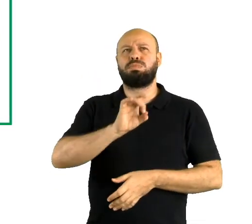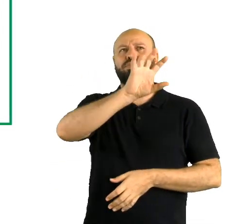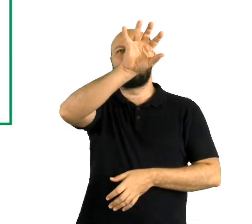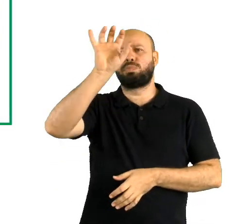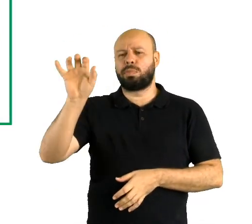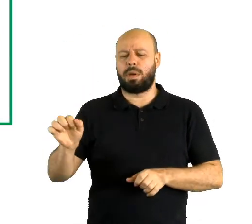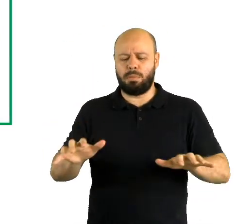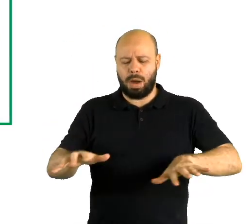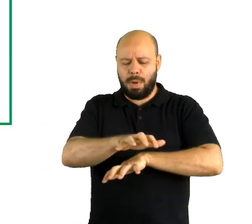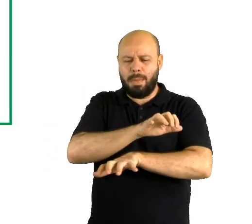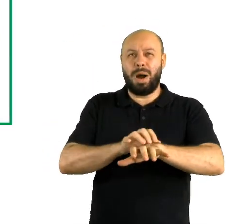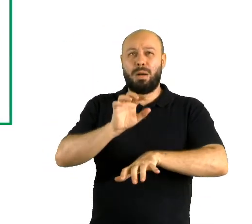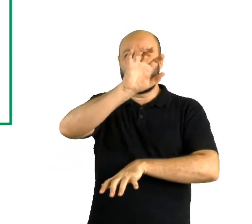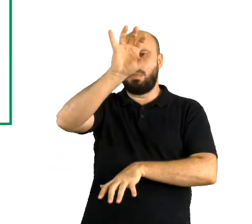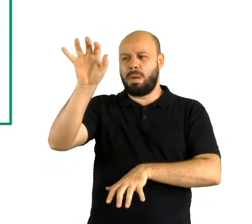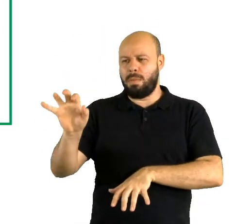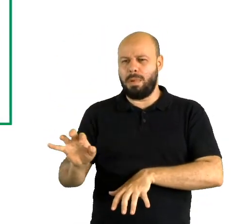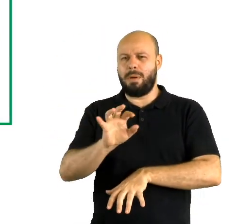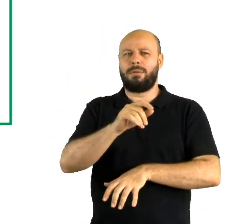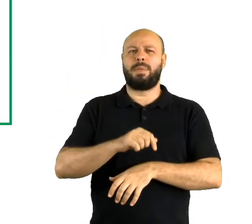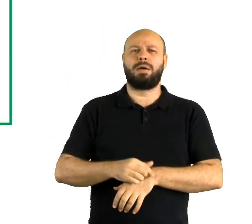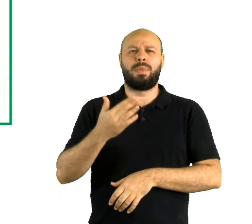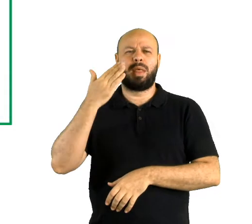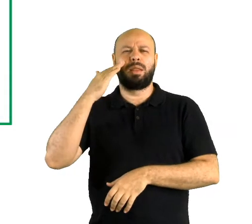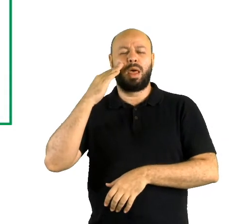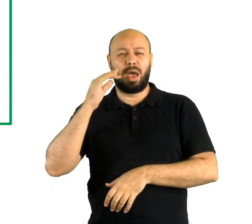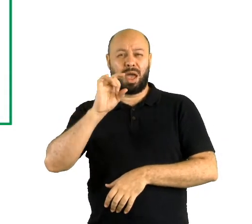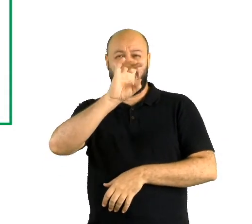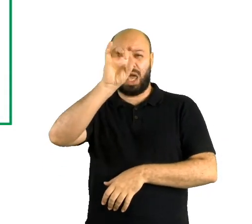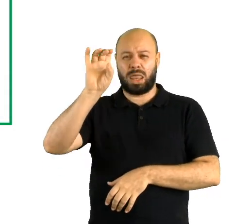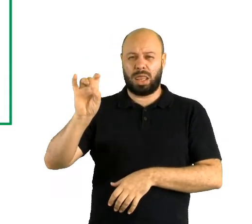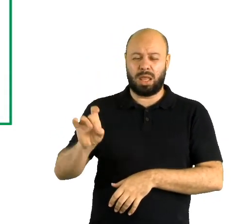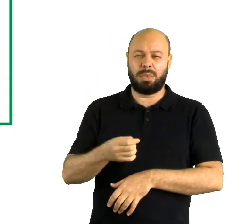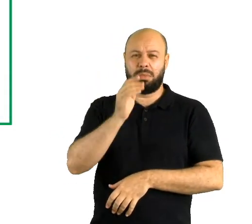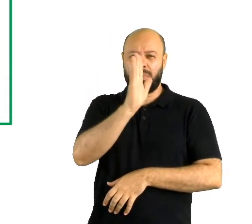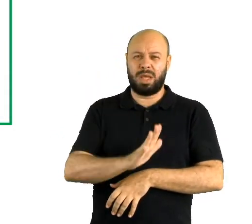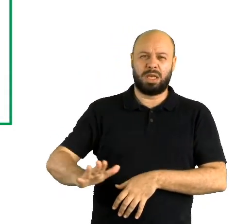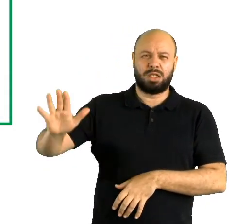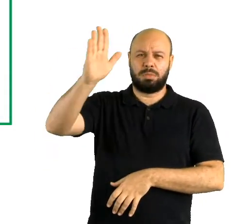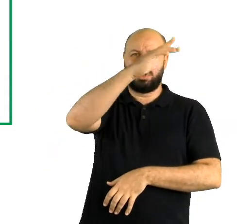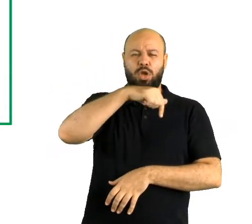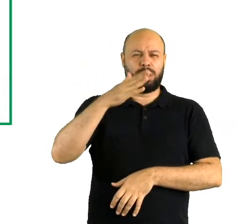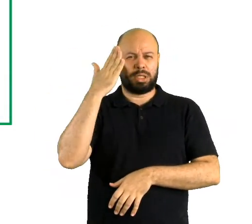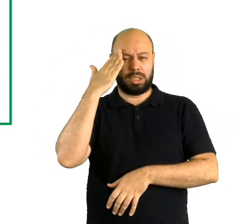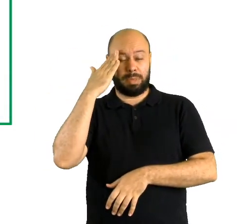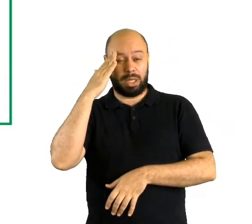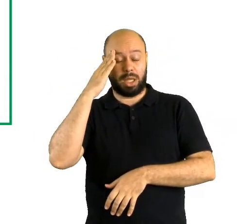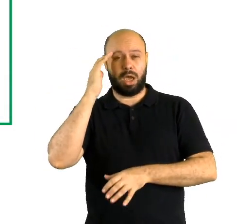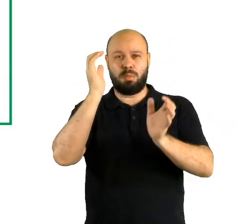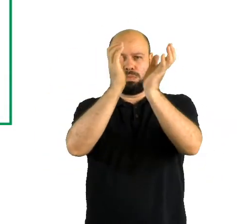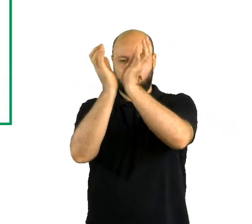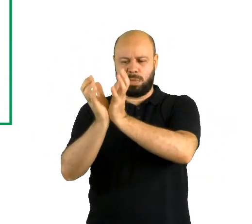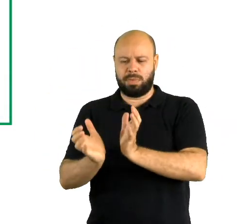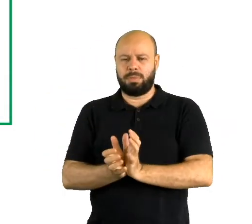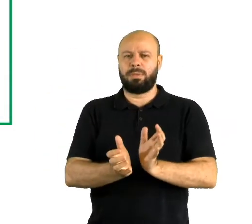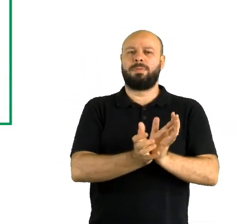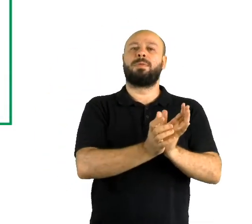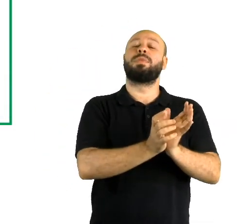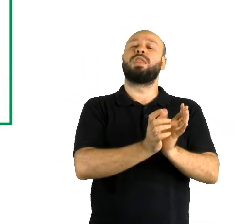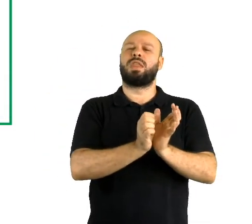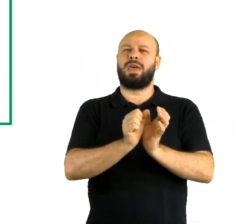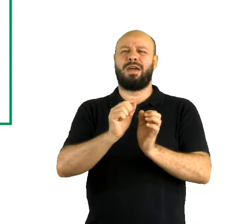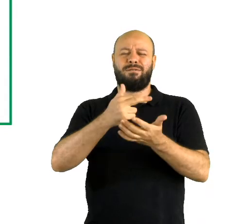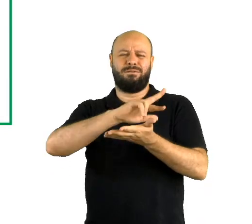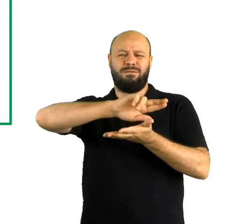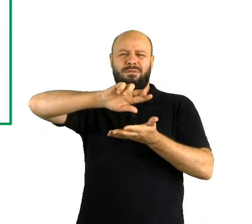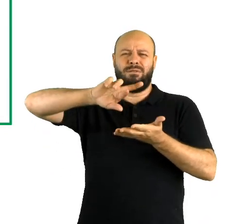bioma. Vamos compreender os biomas. Nós já sabemos que no Brasil há uma classificação e existem vários